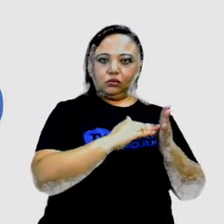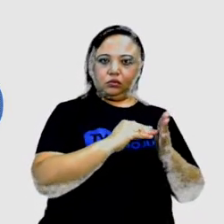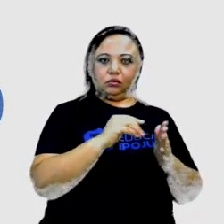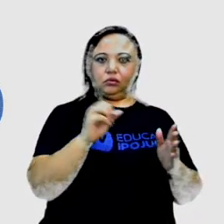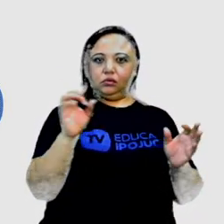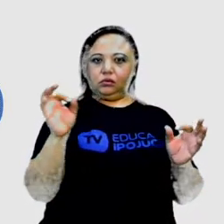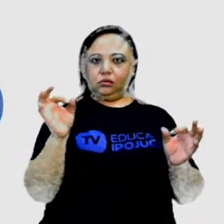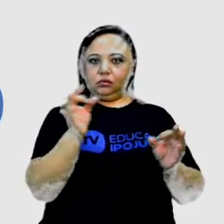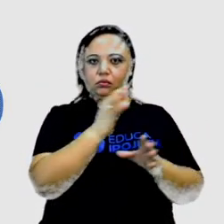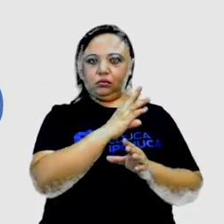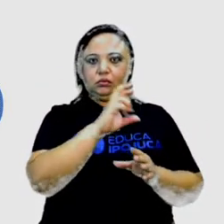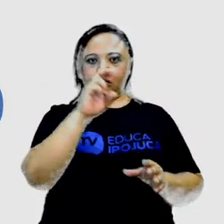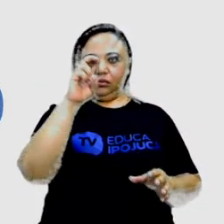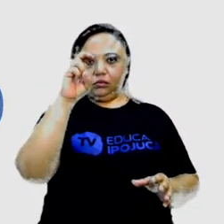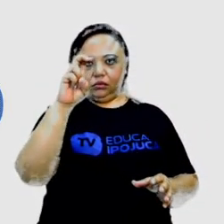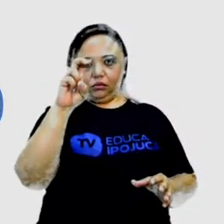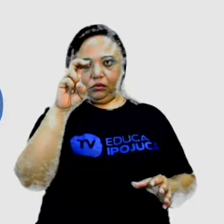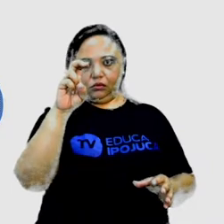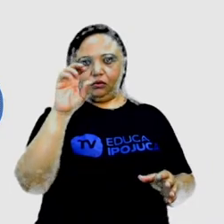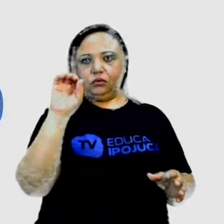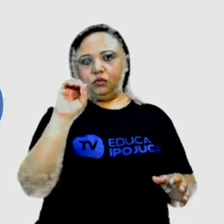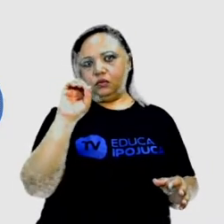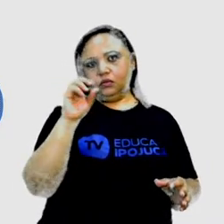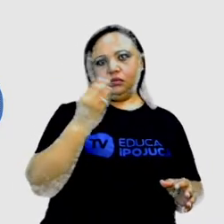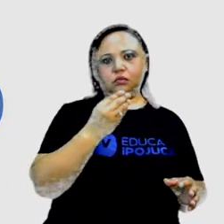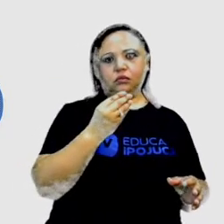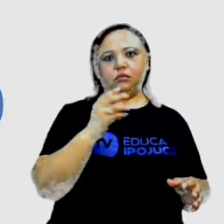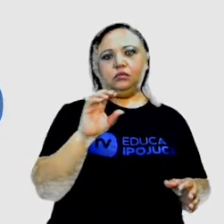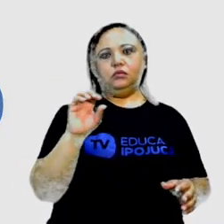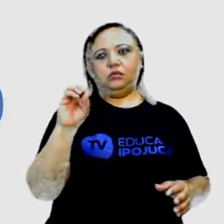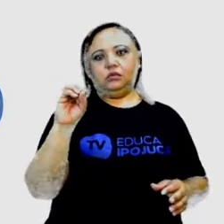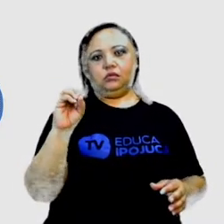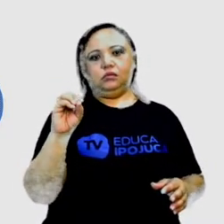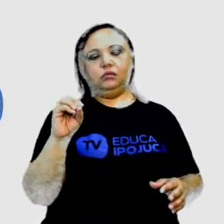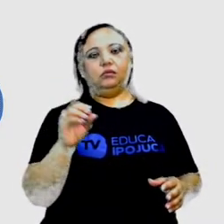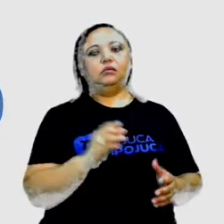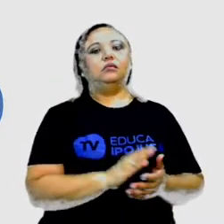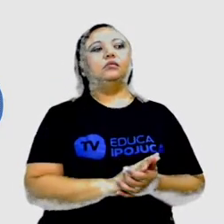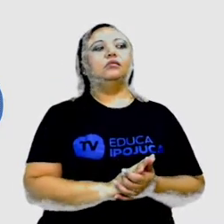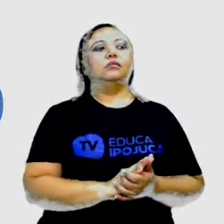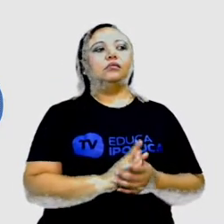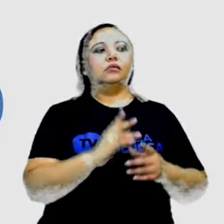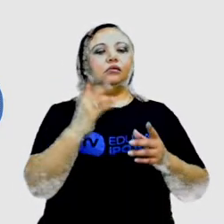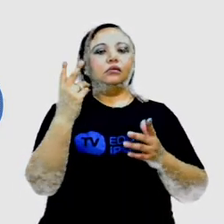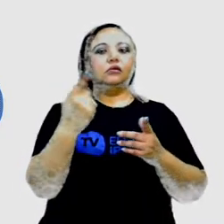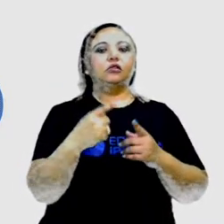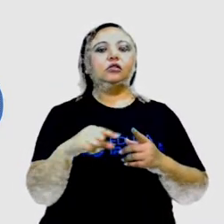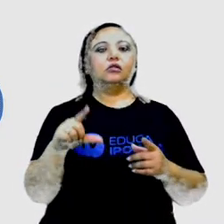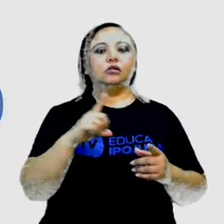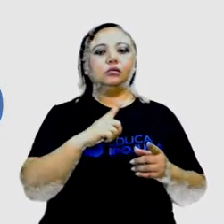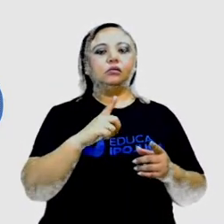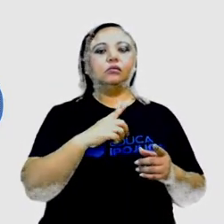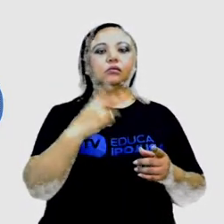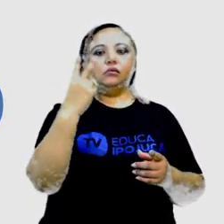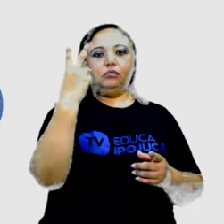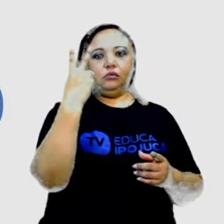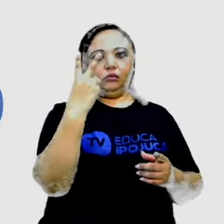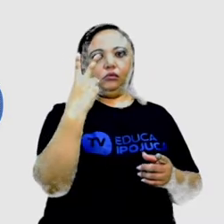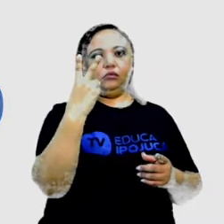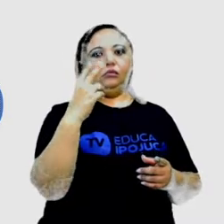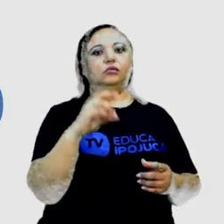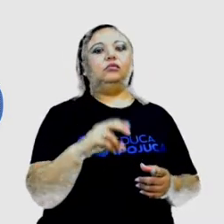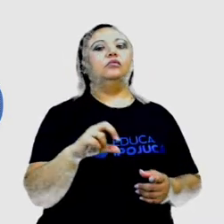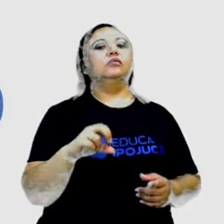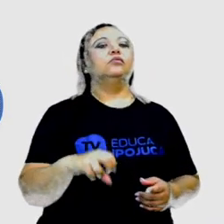0? Os que terminam em 0 são pares, já foram embora. Mas a gente tem dois números ainda que terminam em 5.